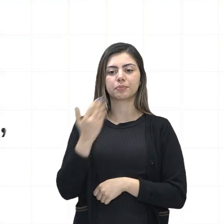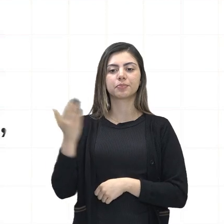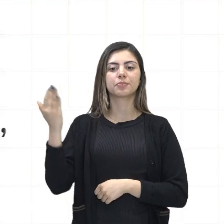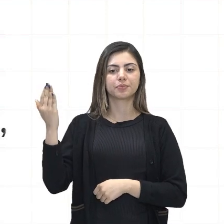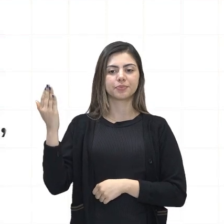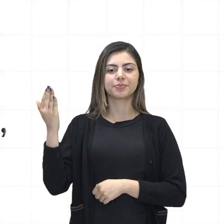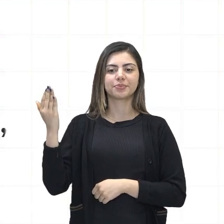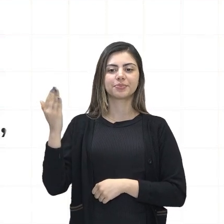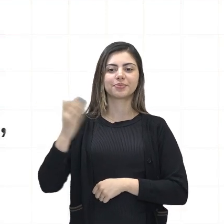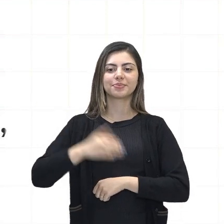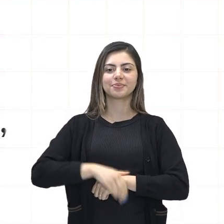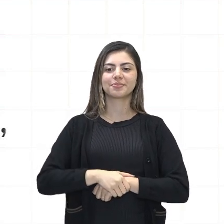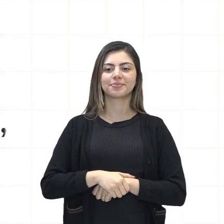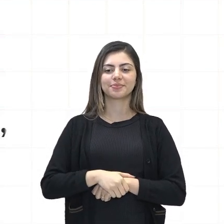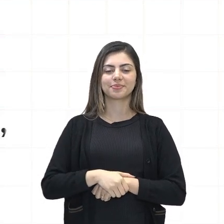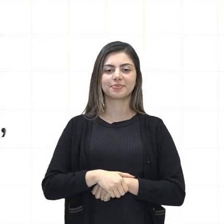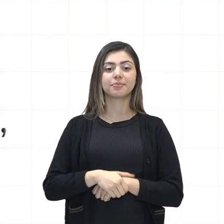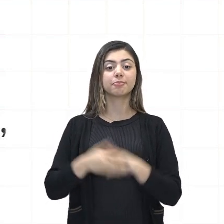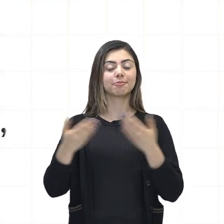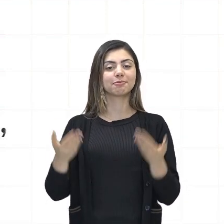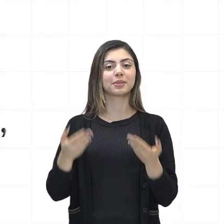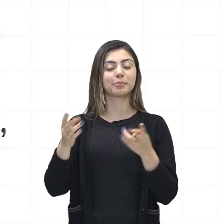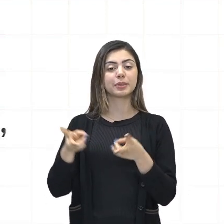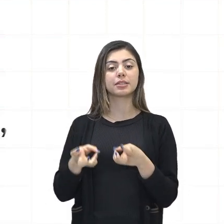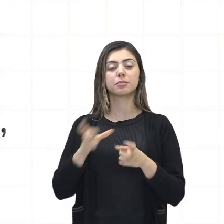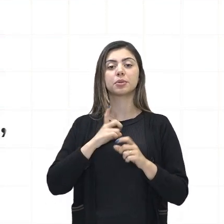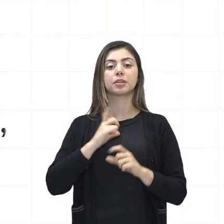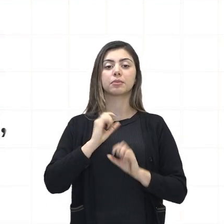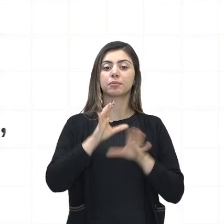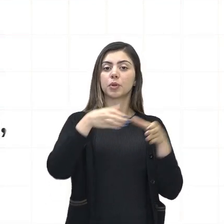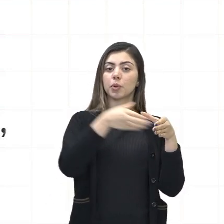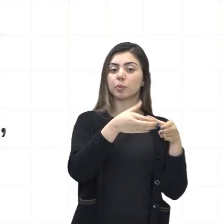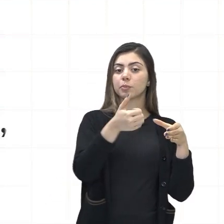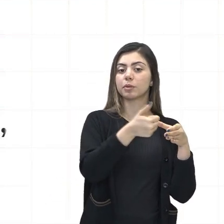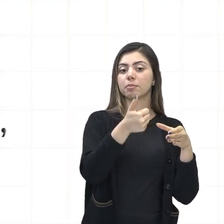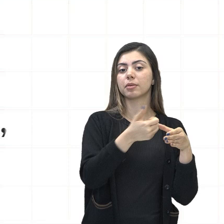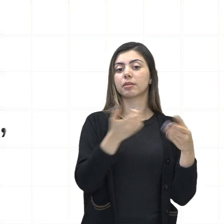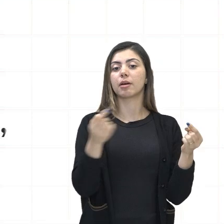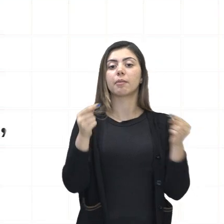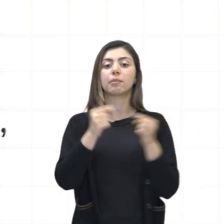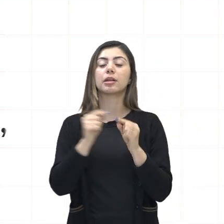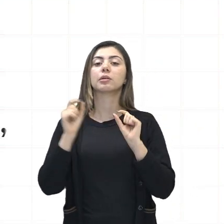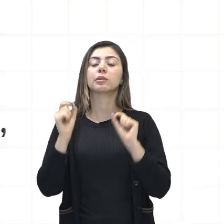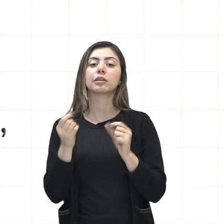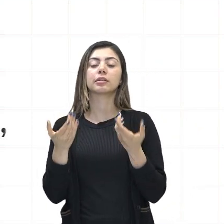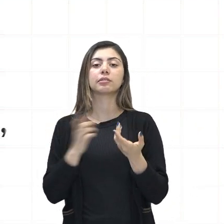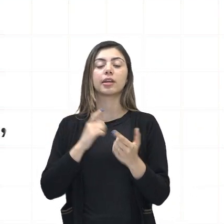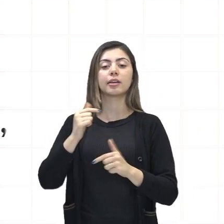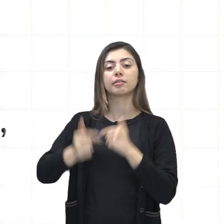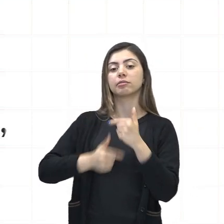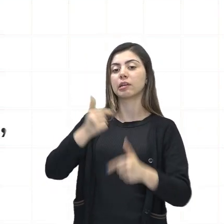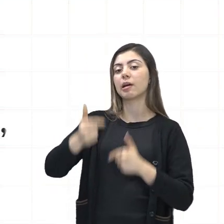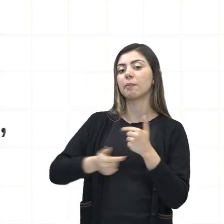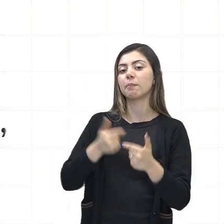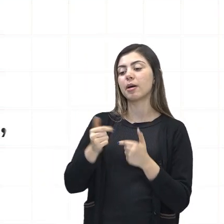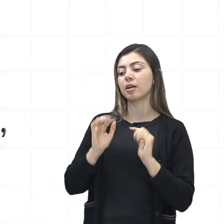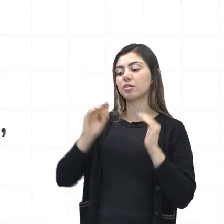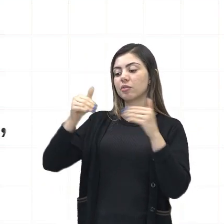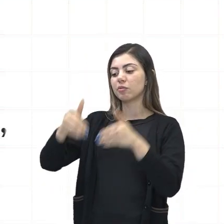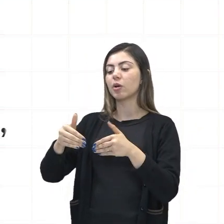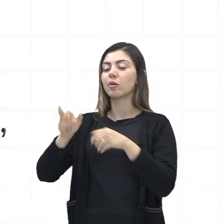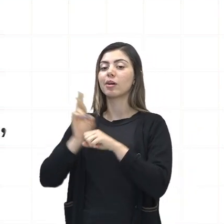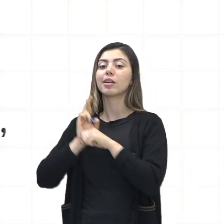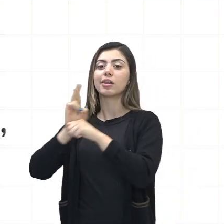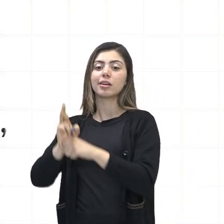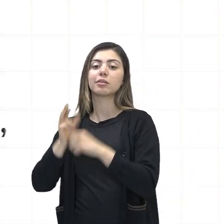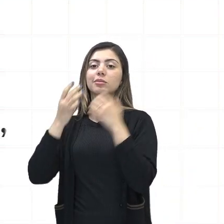é os setores da economia. Olha só, o setor primário, ele engloba ali as atividades que estão relacionadas à extração de